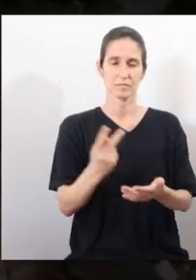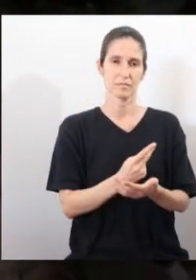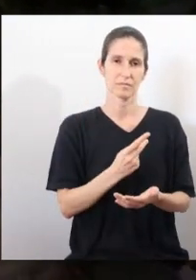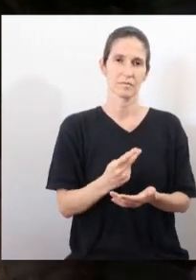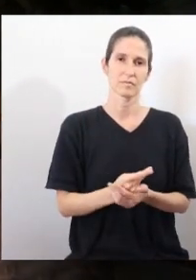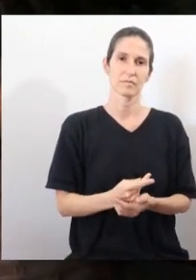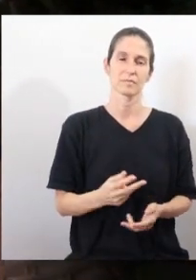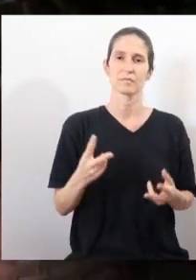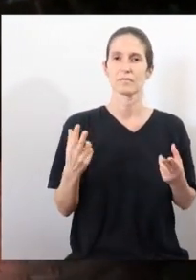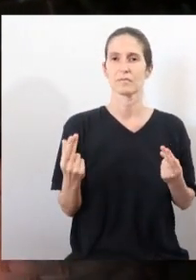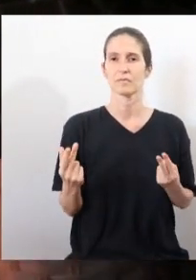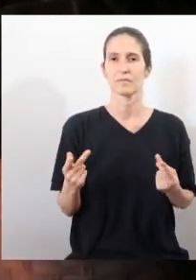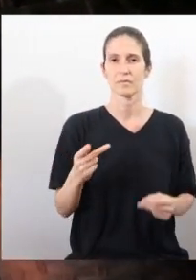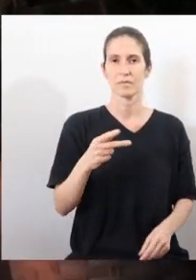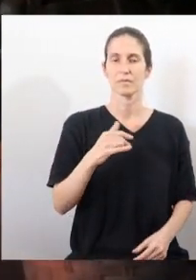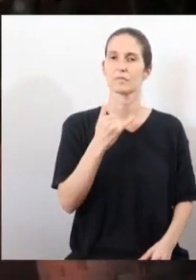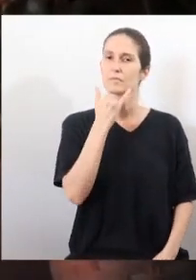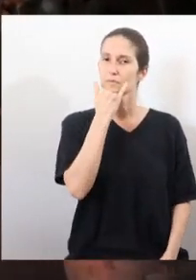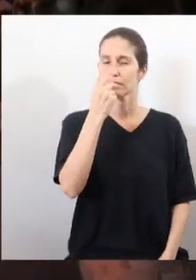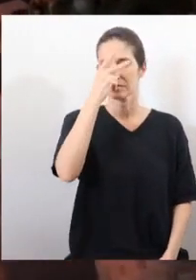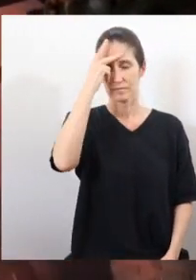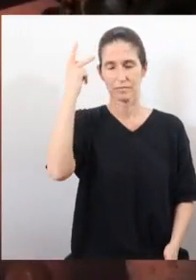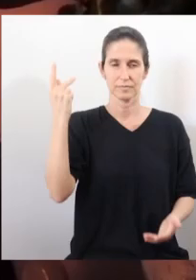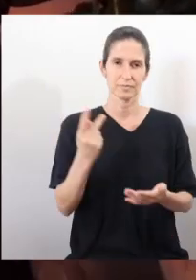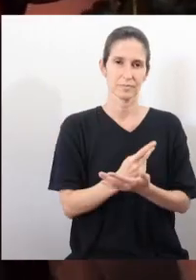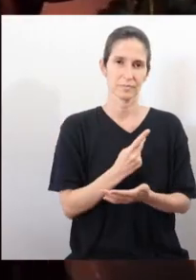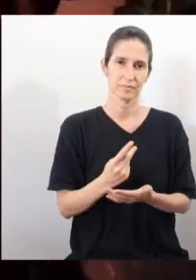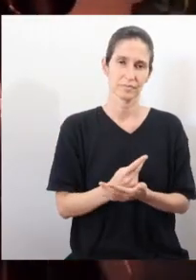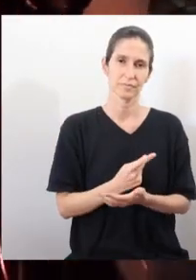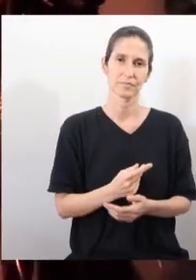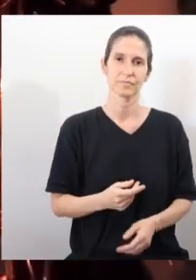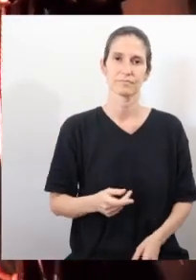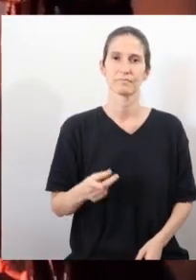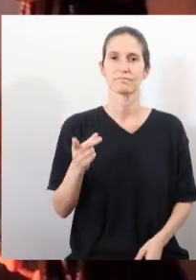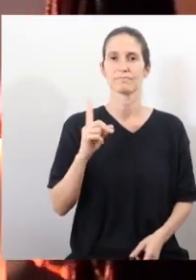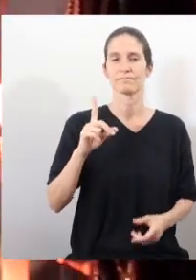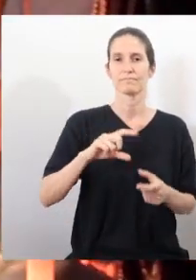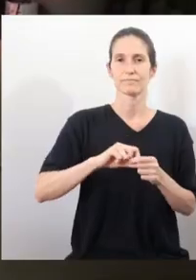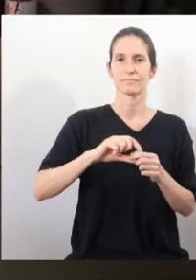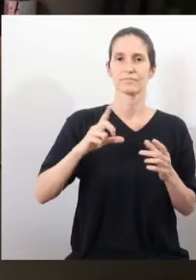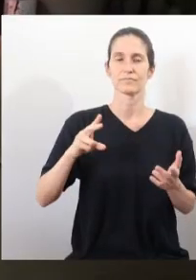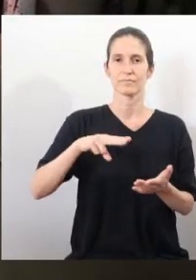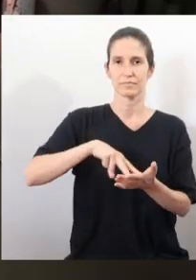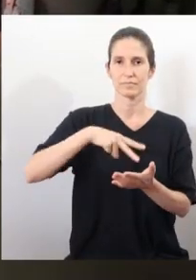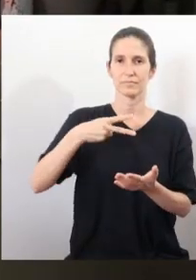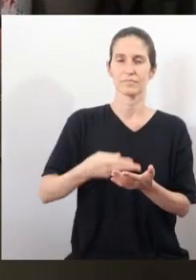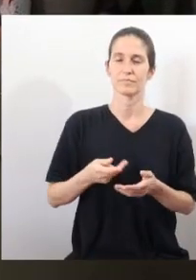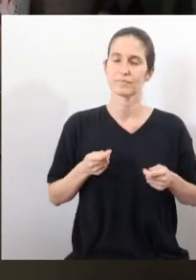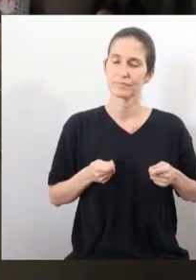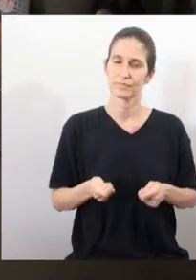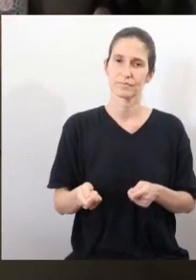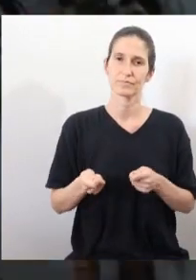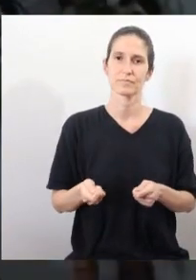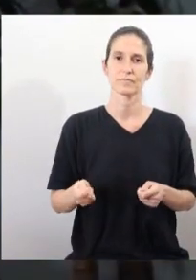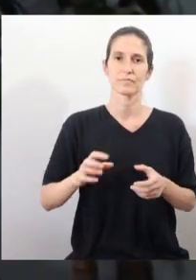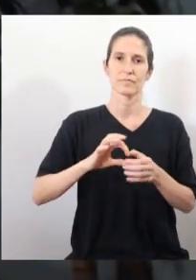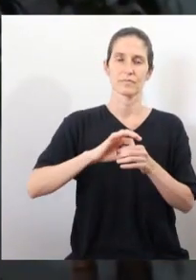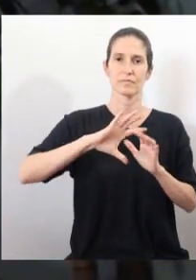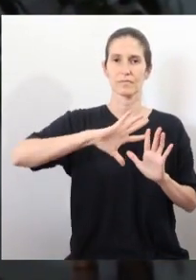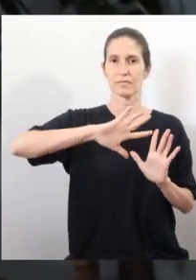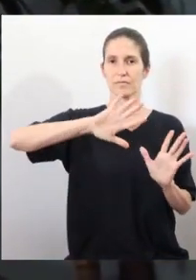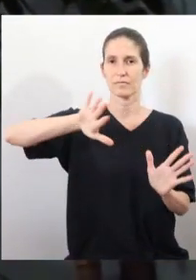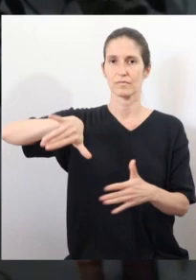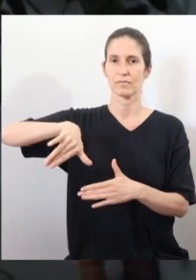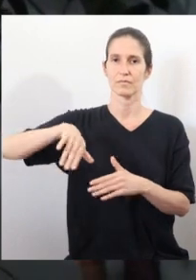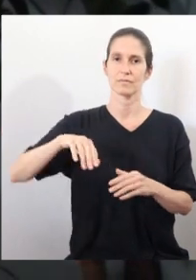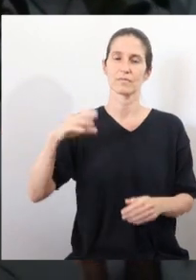as nossas dívidas, assim como nós perdoamos aos nossos devedores. Não nos deixes cair nas